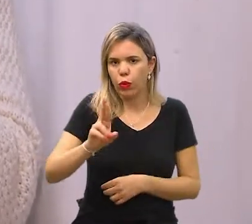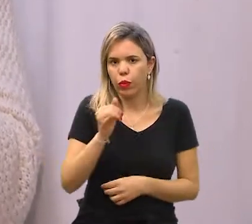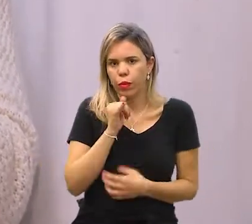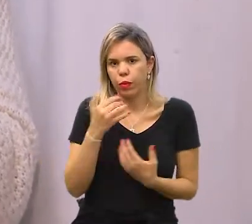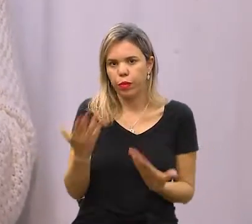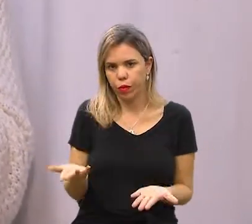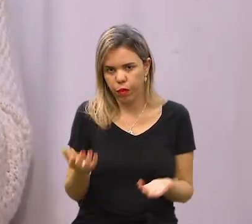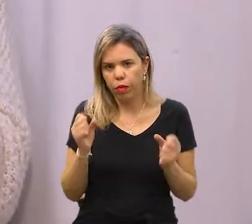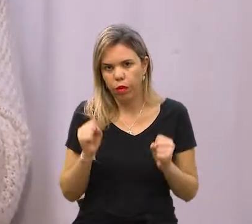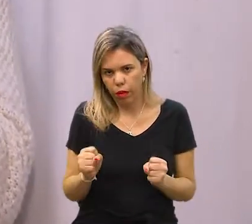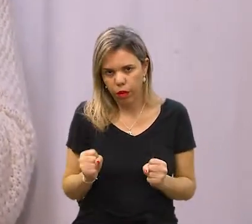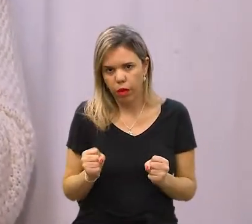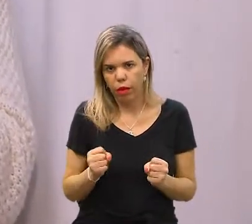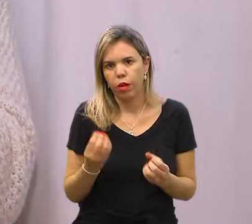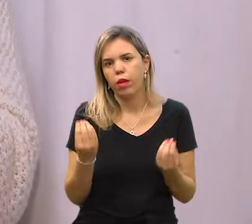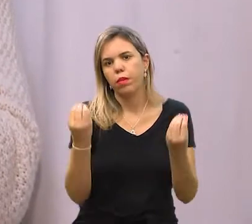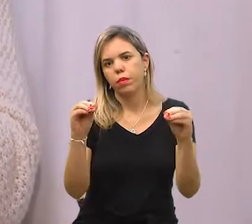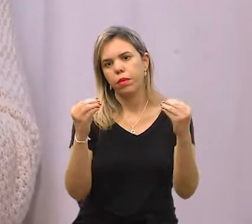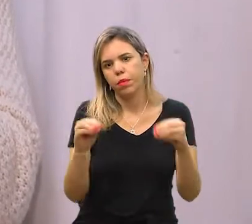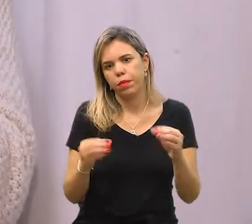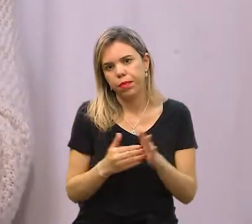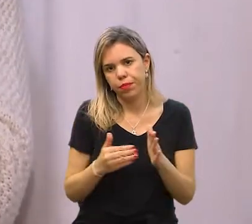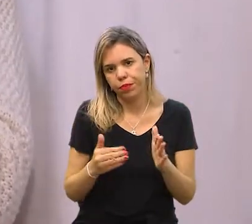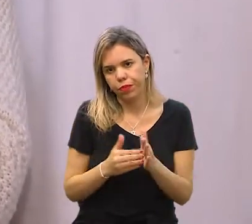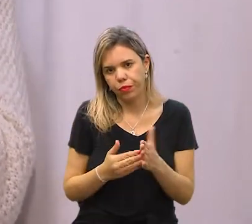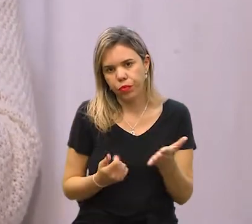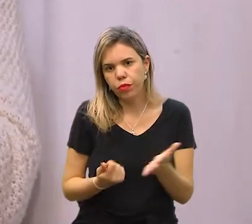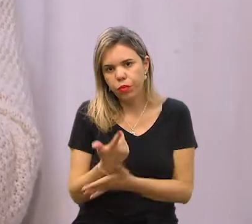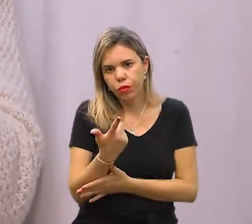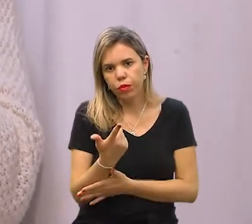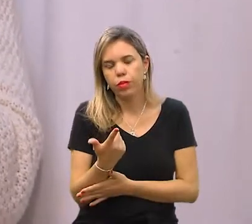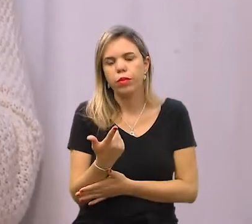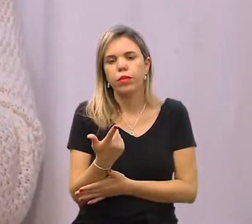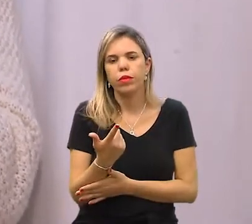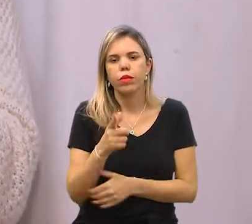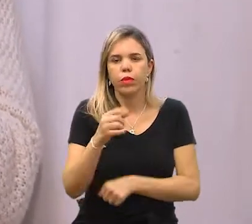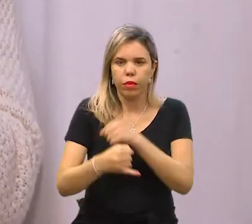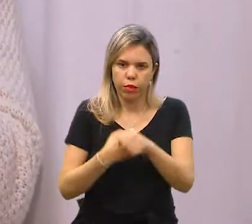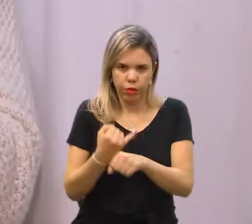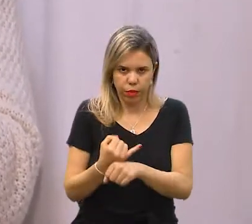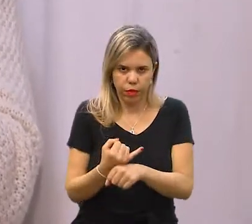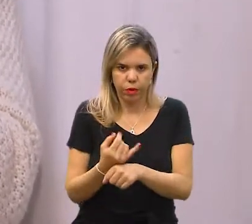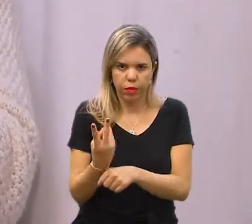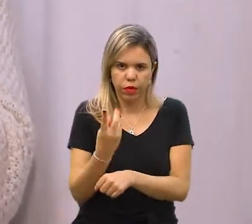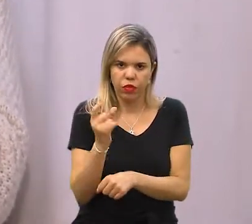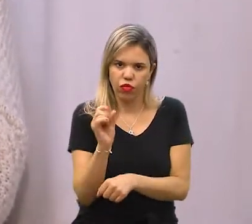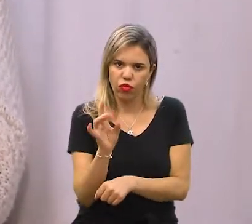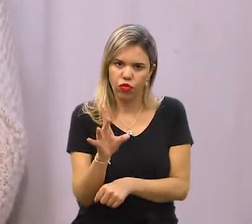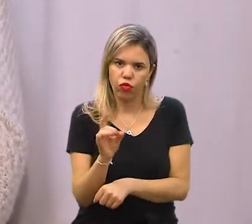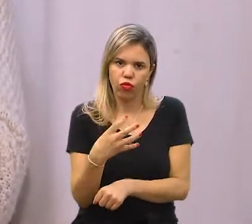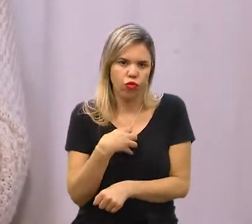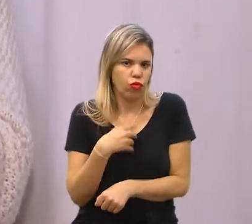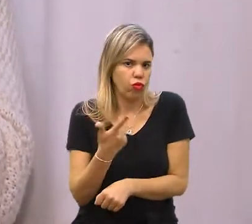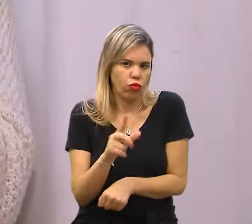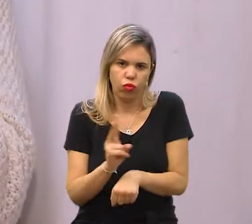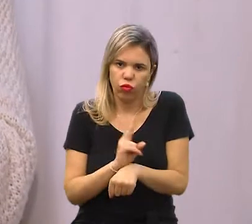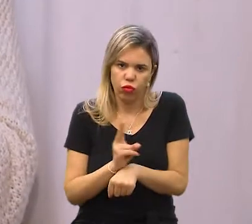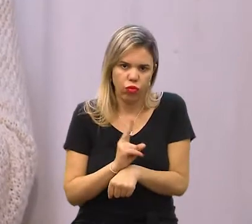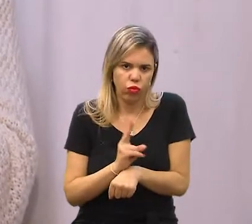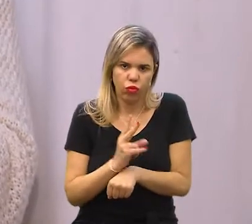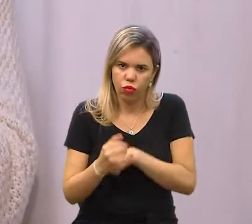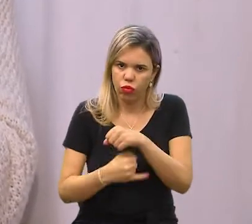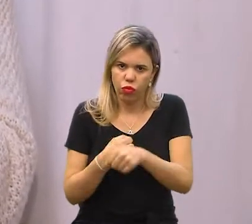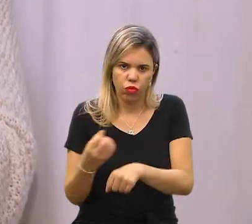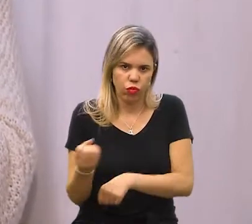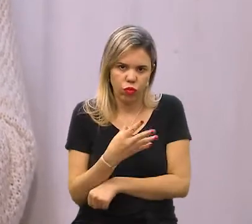R$ 50, você pode colocar o limite, né, comprar no e-commerce. Apenas nesse valor, se você não se sente seguro